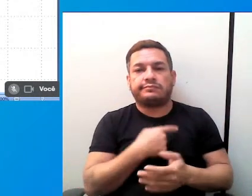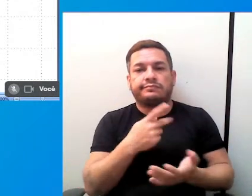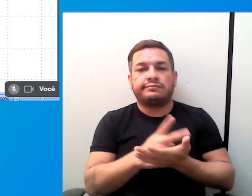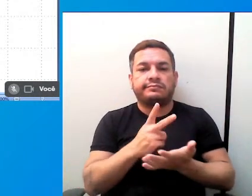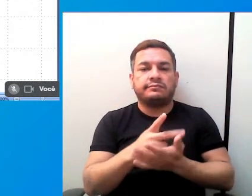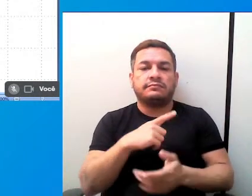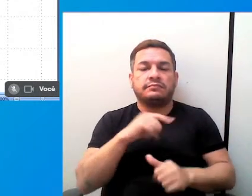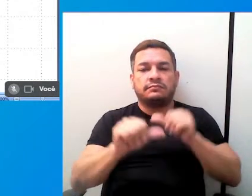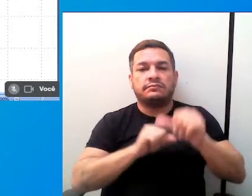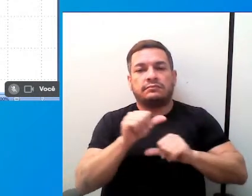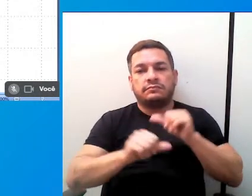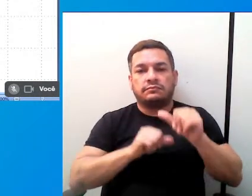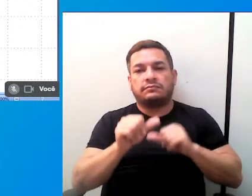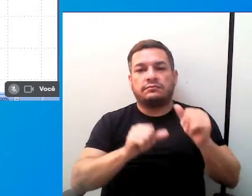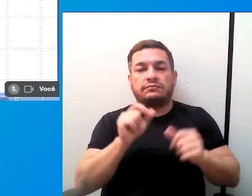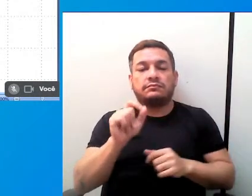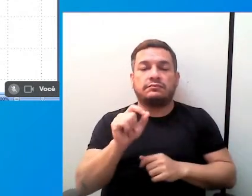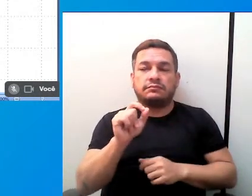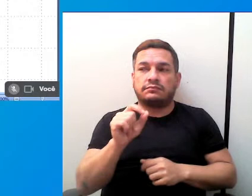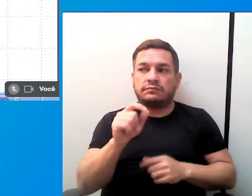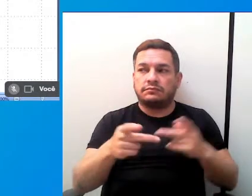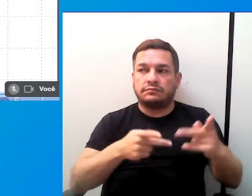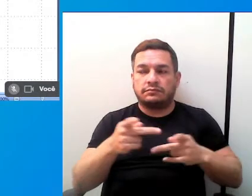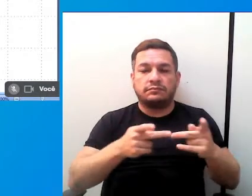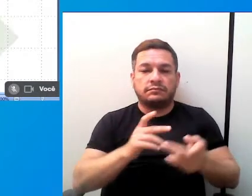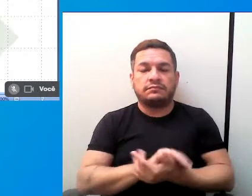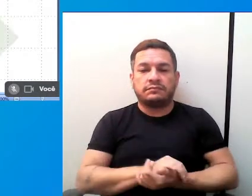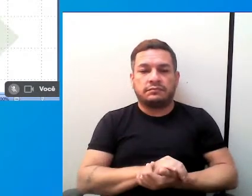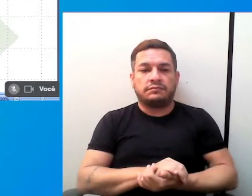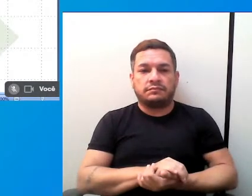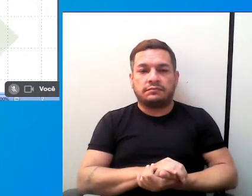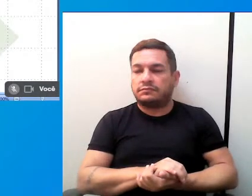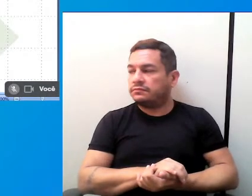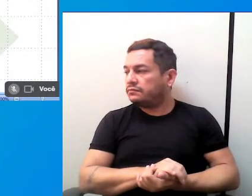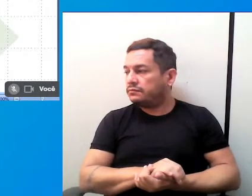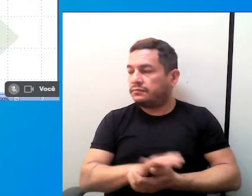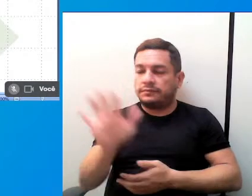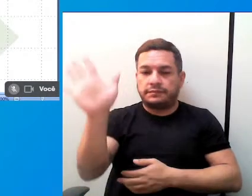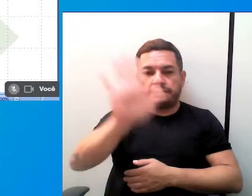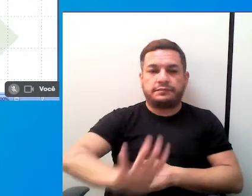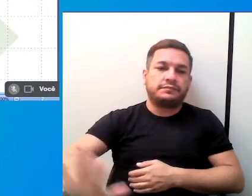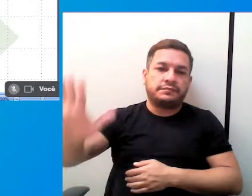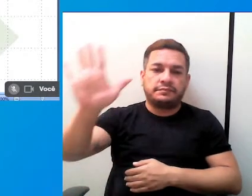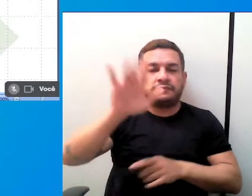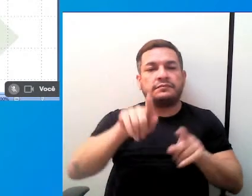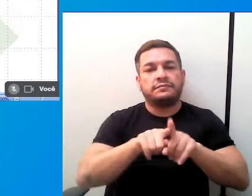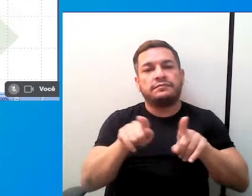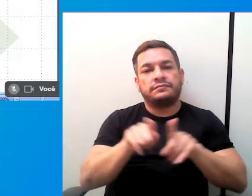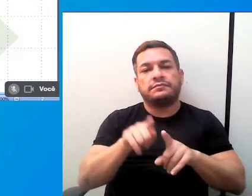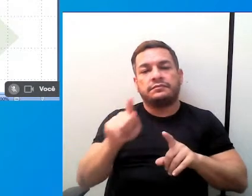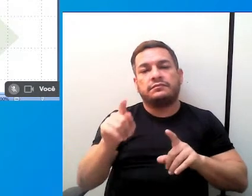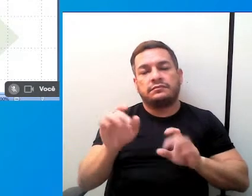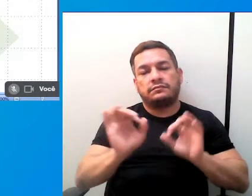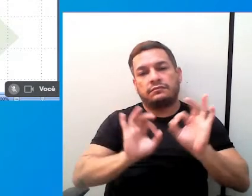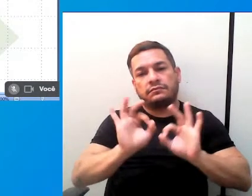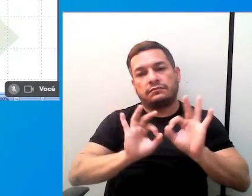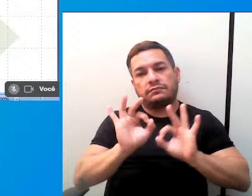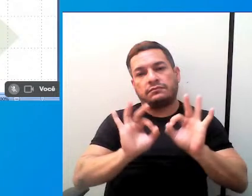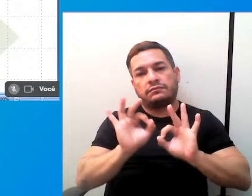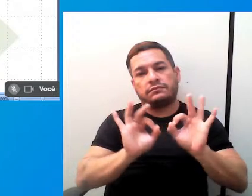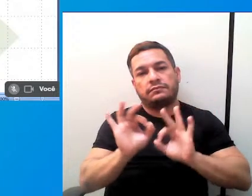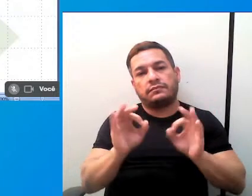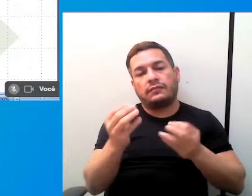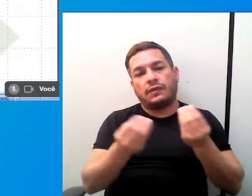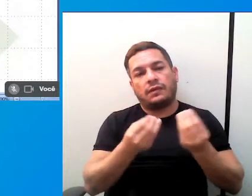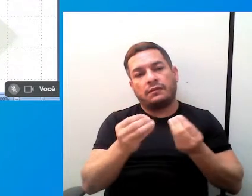uma avaliação desses projetos. De maneira geral, a estrutura é